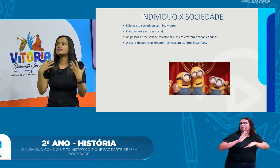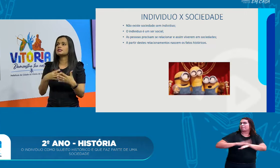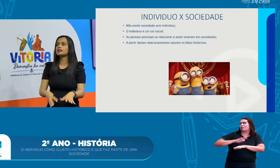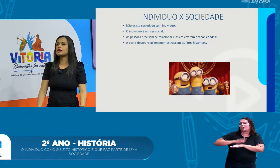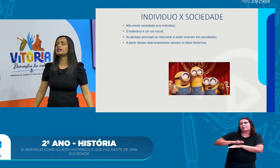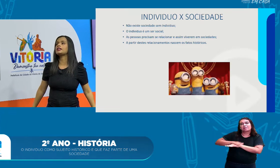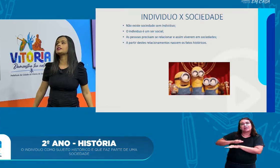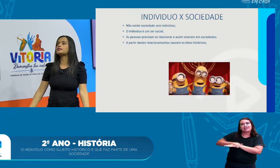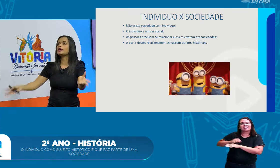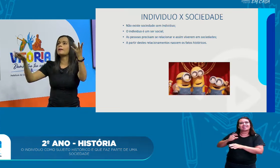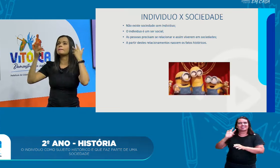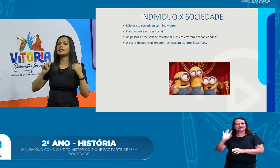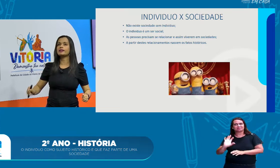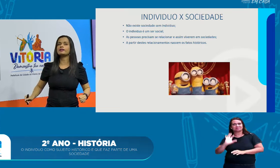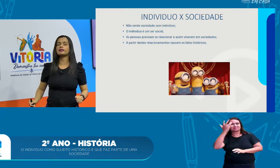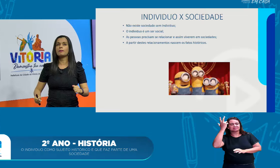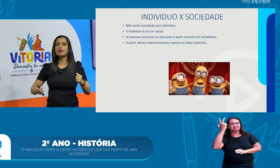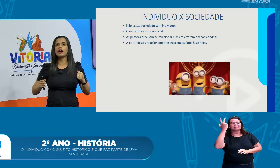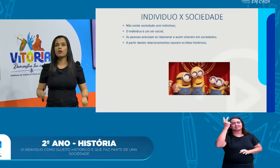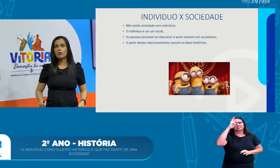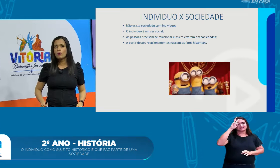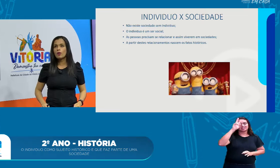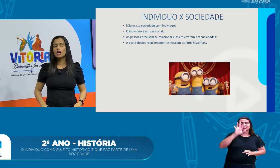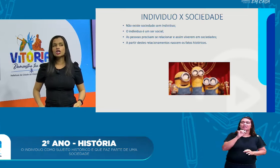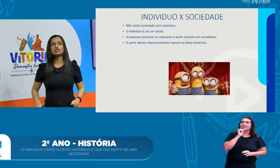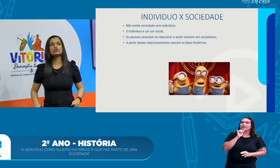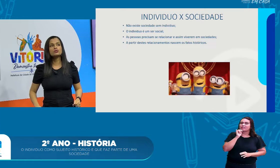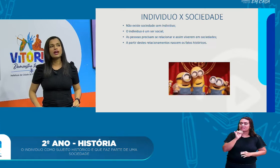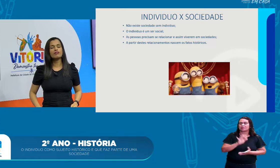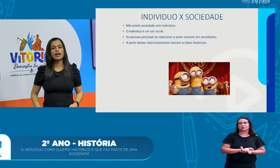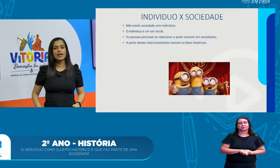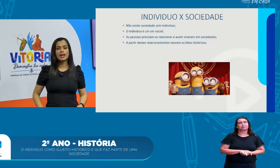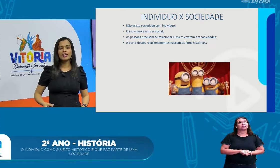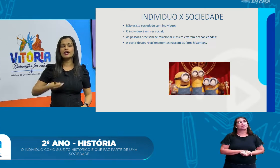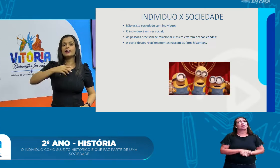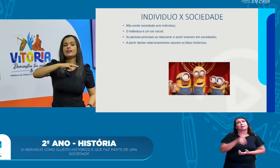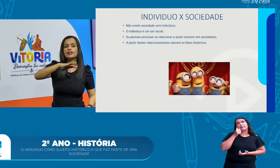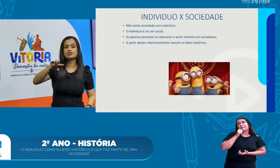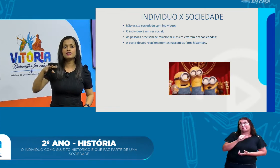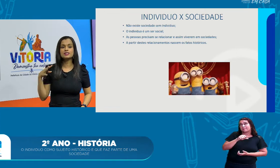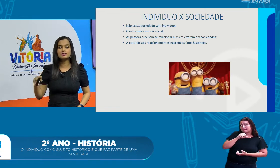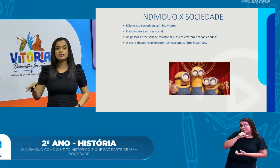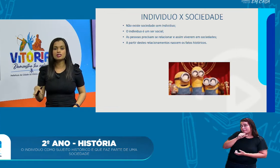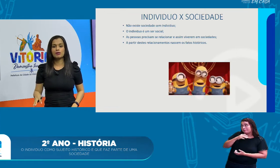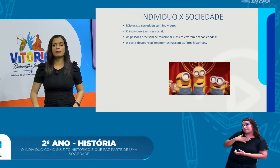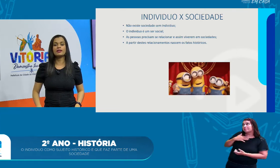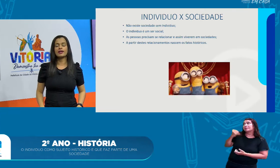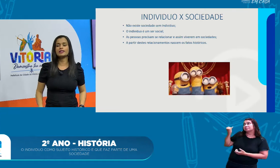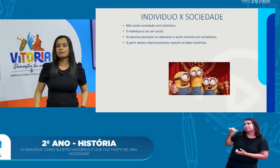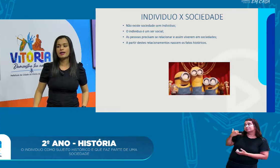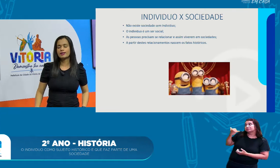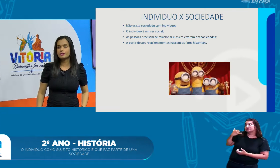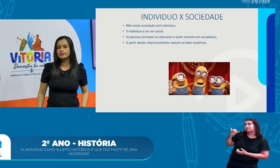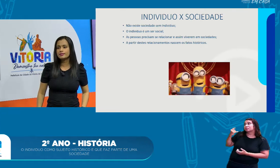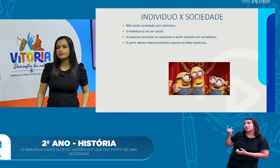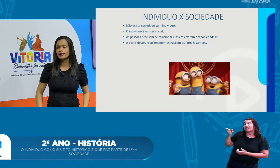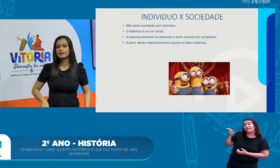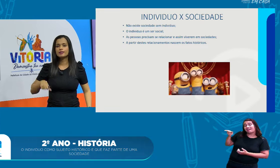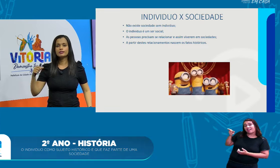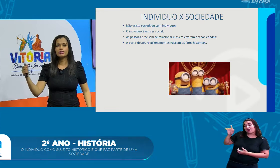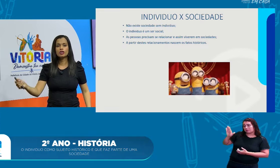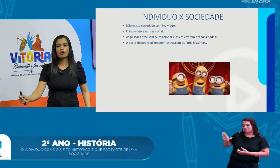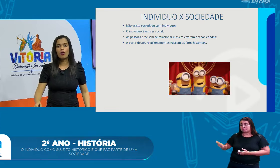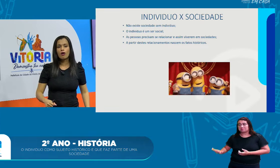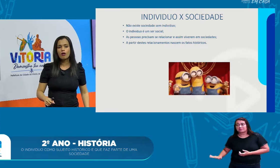mãe dizia que antigamente na minha rua juntava ela e as vizinhas para brincar de